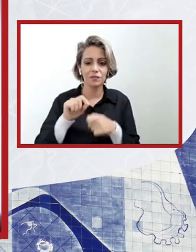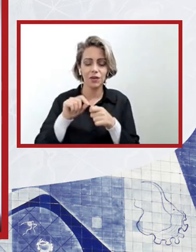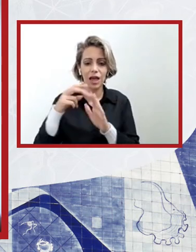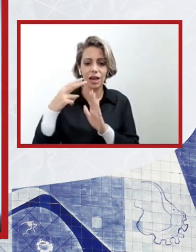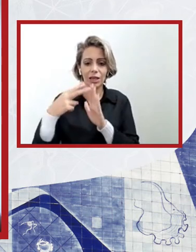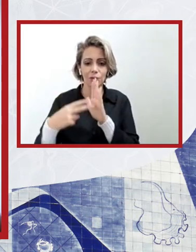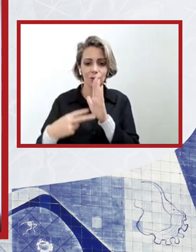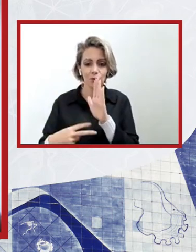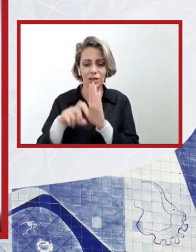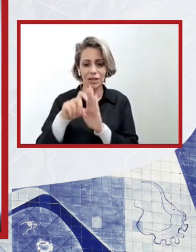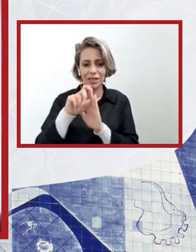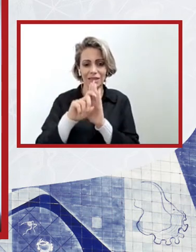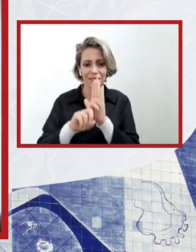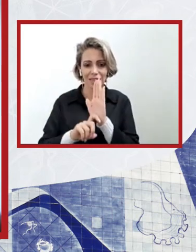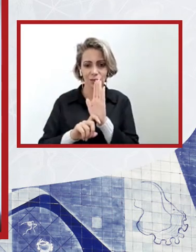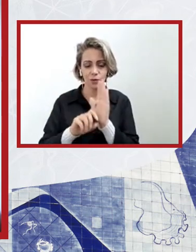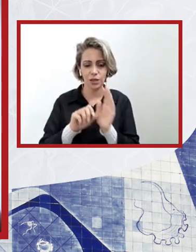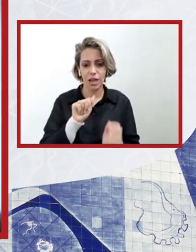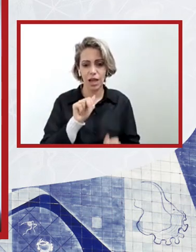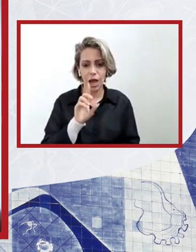em áudio.